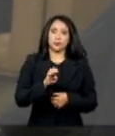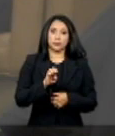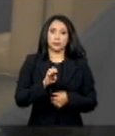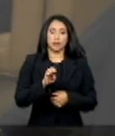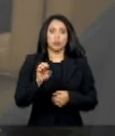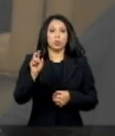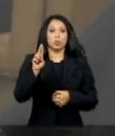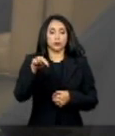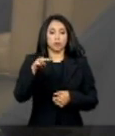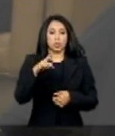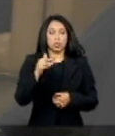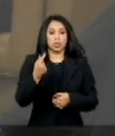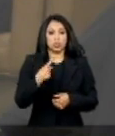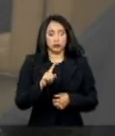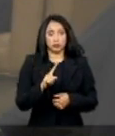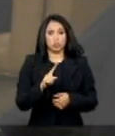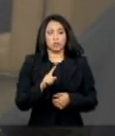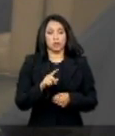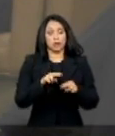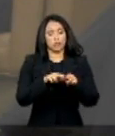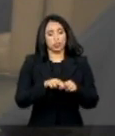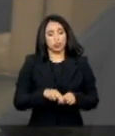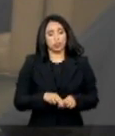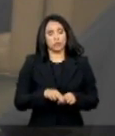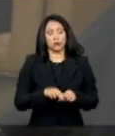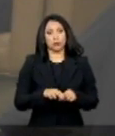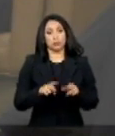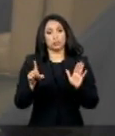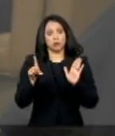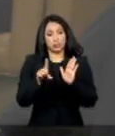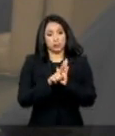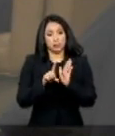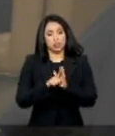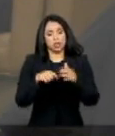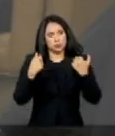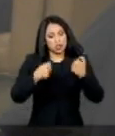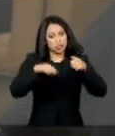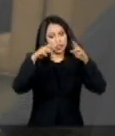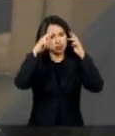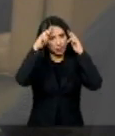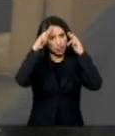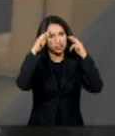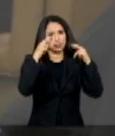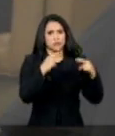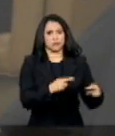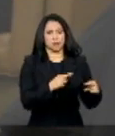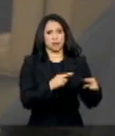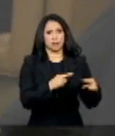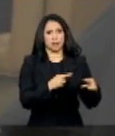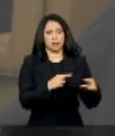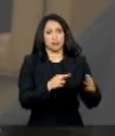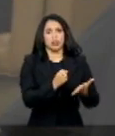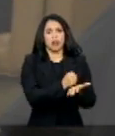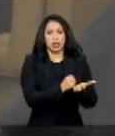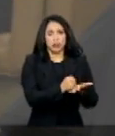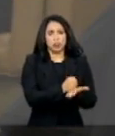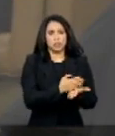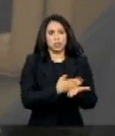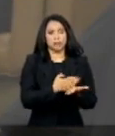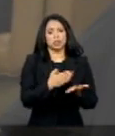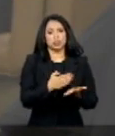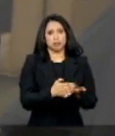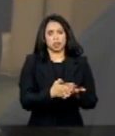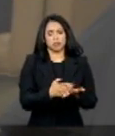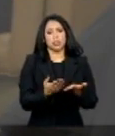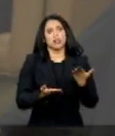2 alínea b do contrato de concessão que deve ser respeitado suas bases iniciais de equilíbrio econômico-financeiro artigo